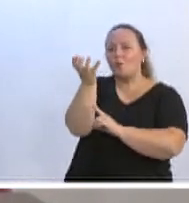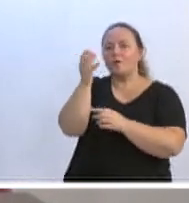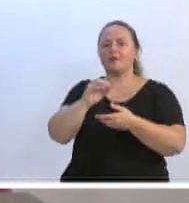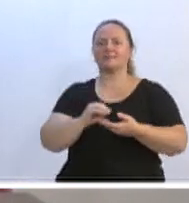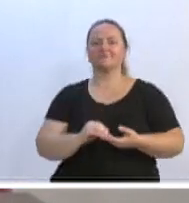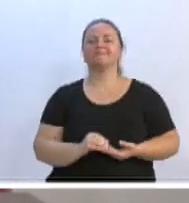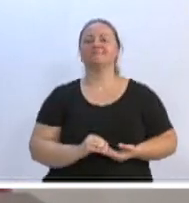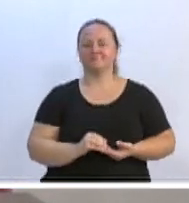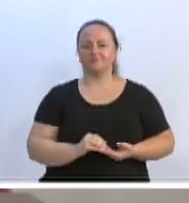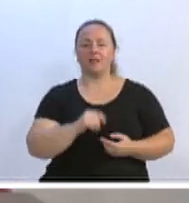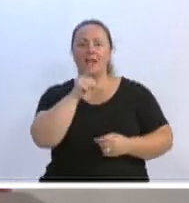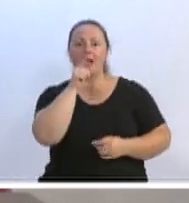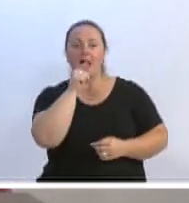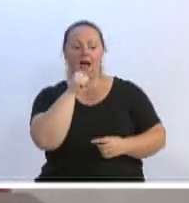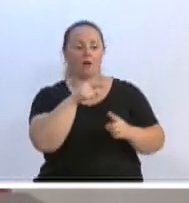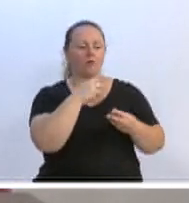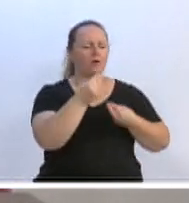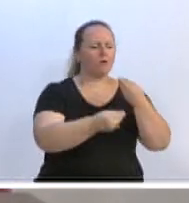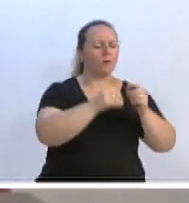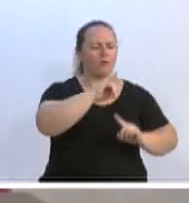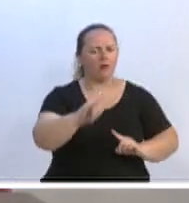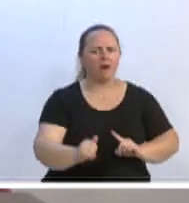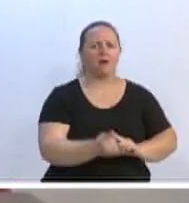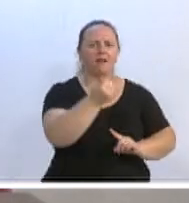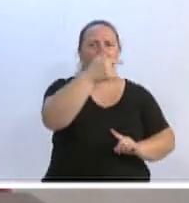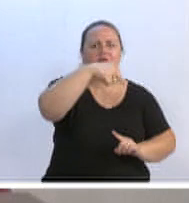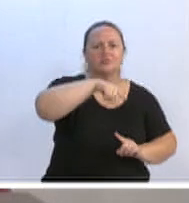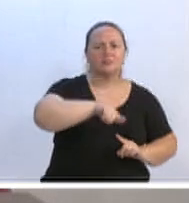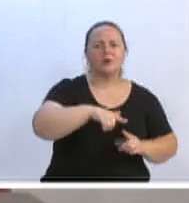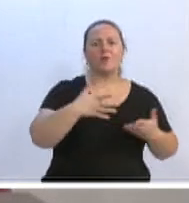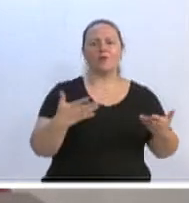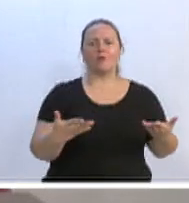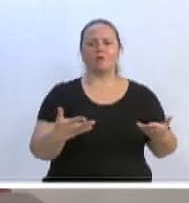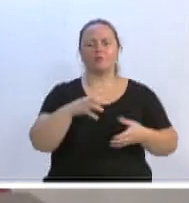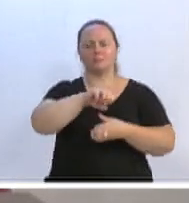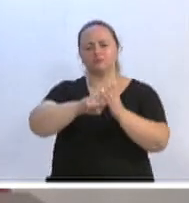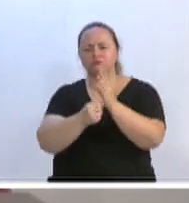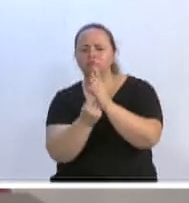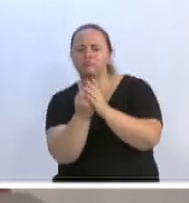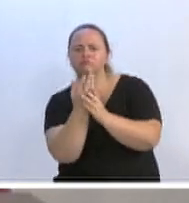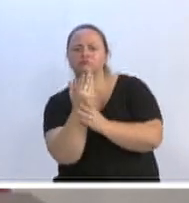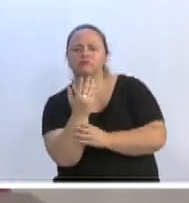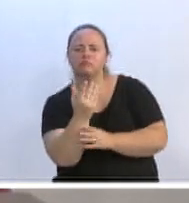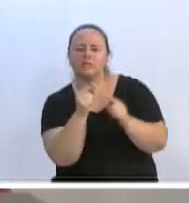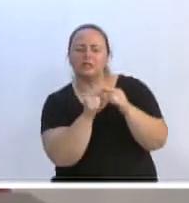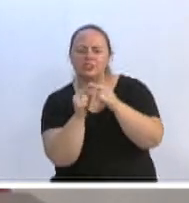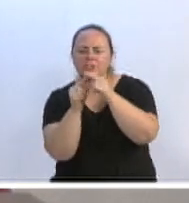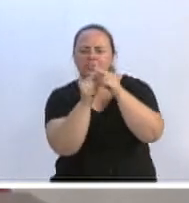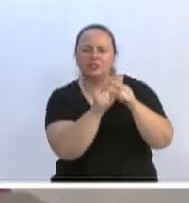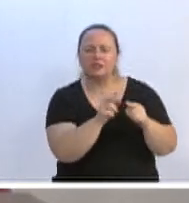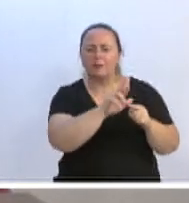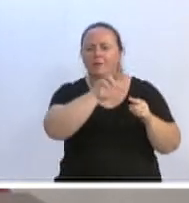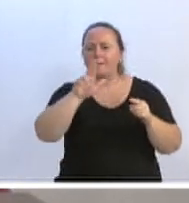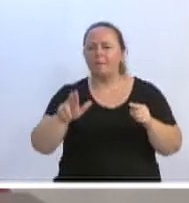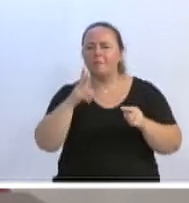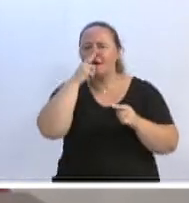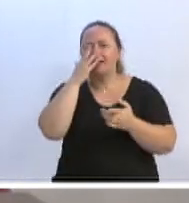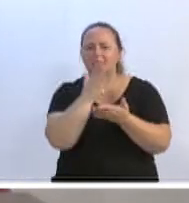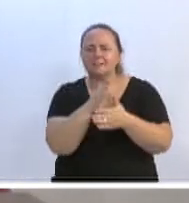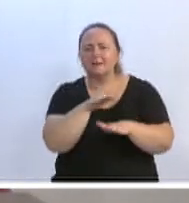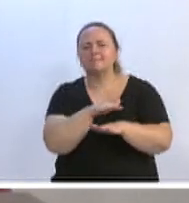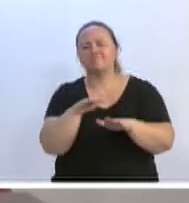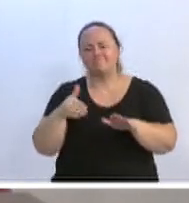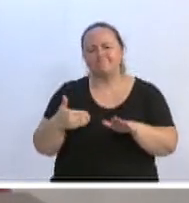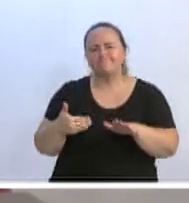reutilização da água, plantio de espécies nativas e o reflorestamento,